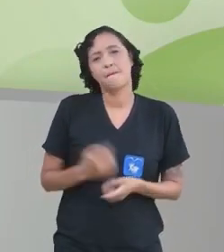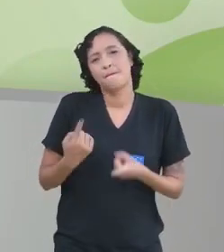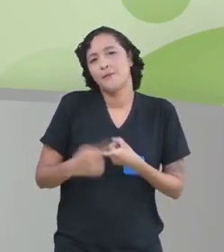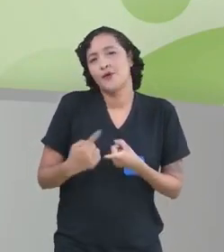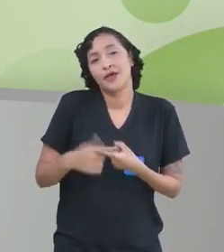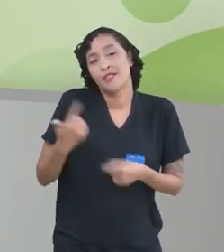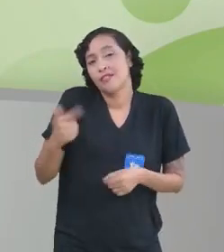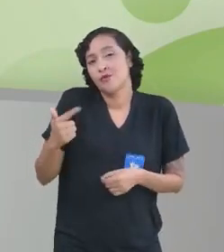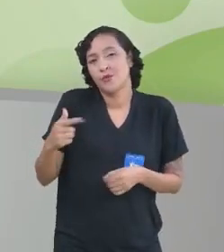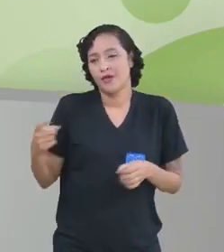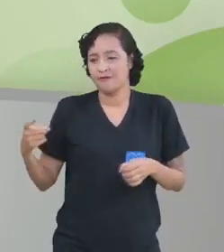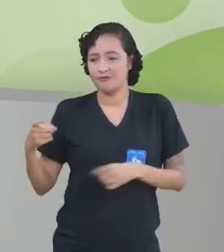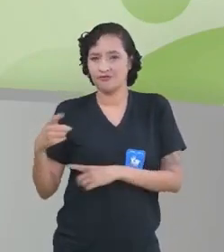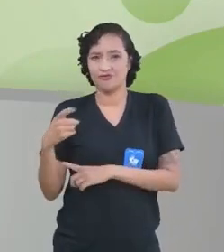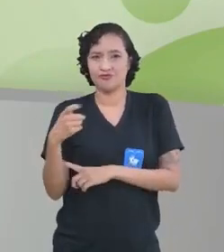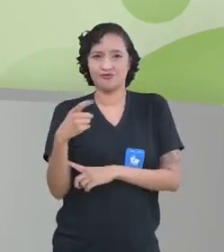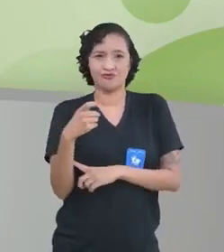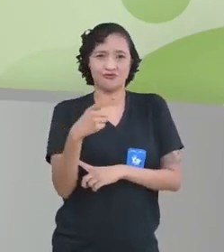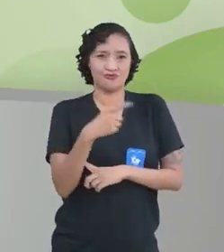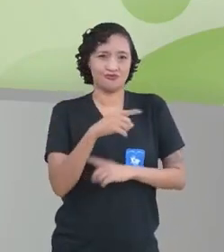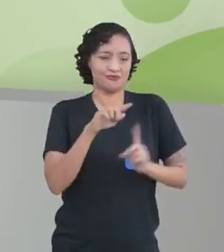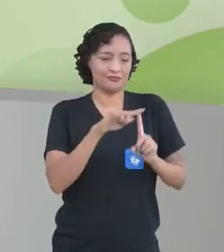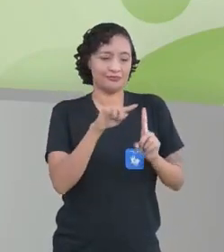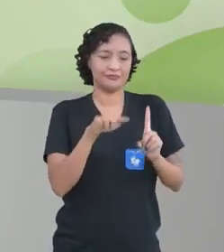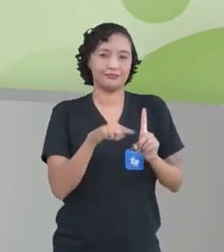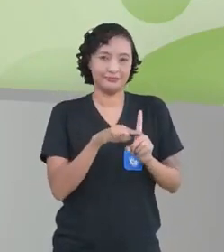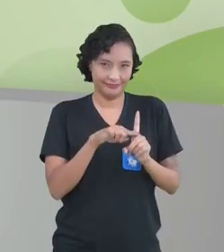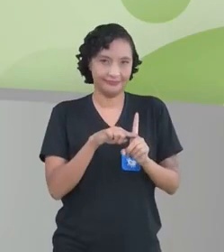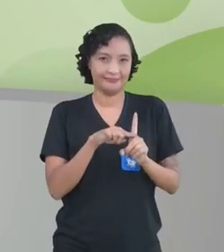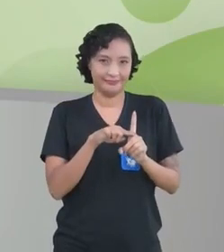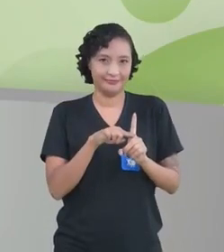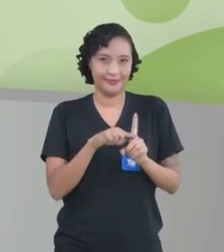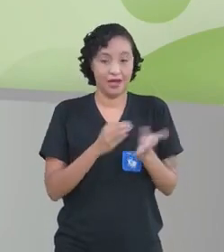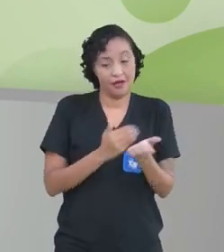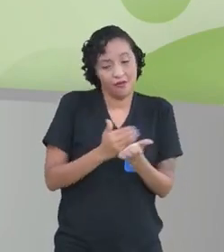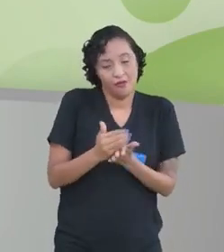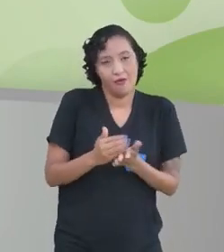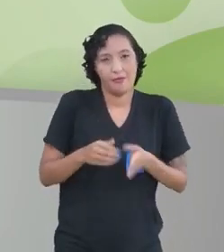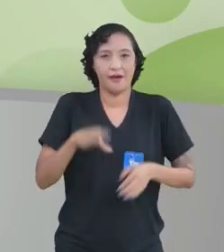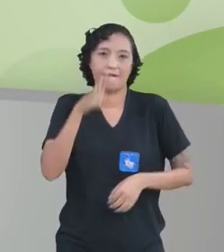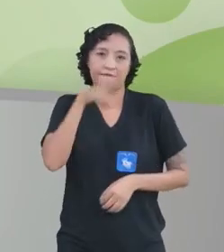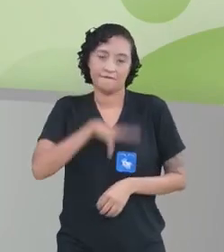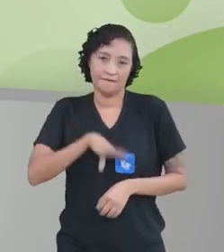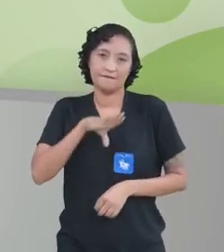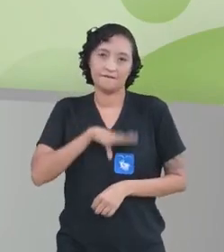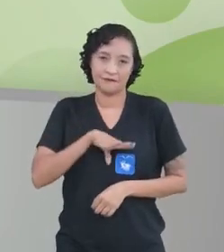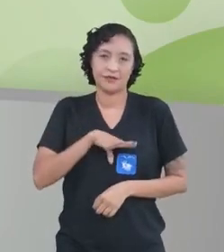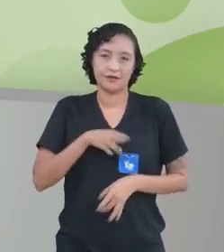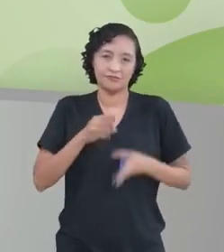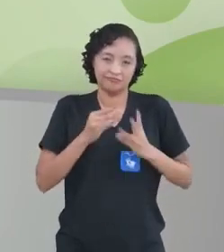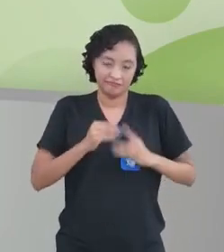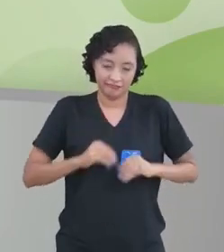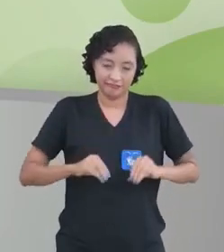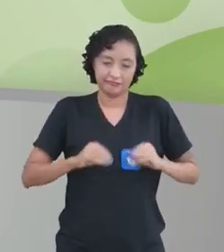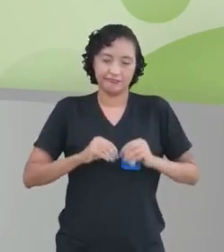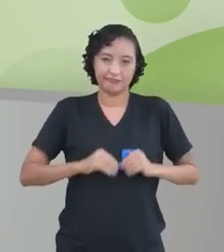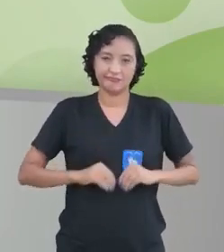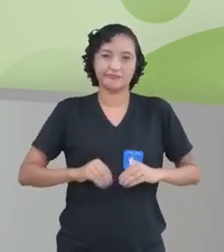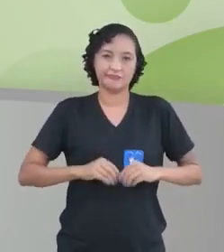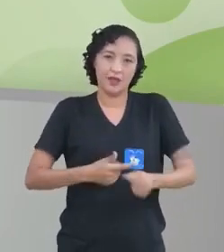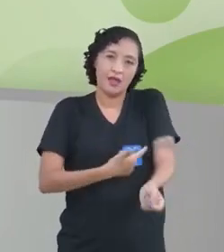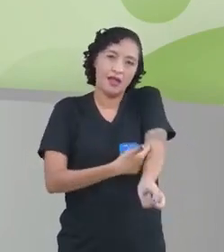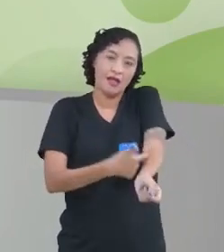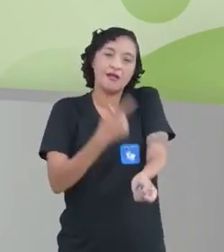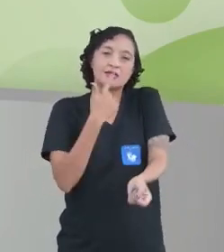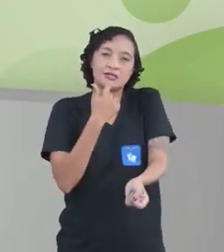não aconteceu a fecundação. Aí vem a menstruação, né? Aquele líquido tipo sangue que o